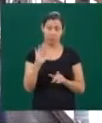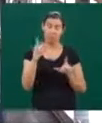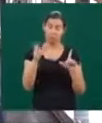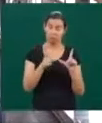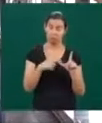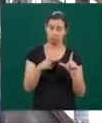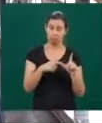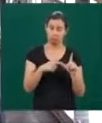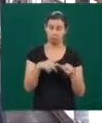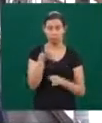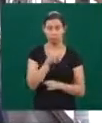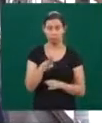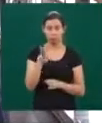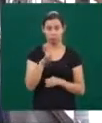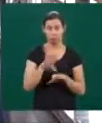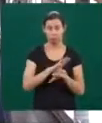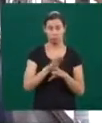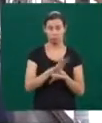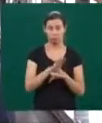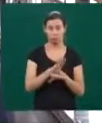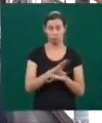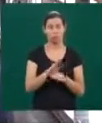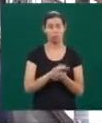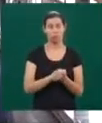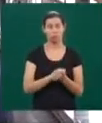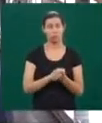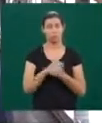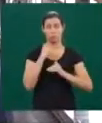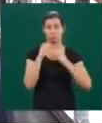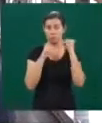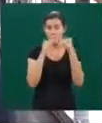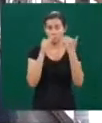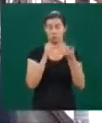letras, usam o curso também para desenvolver a